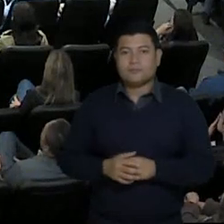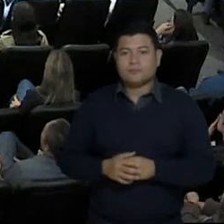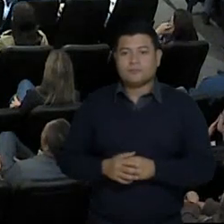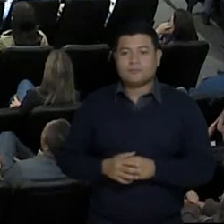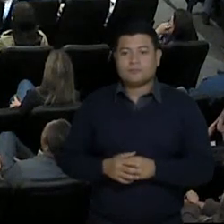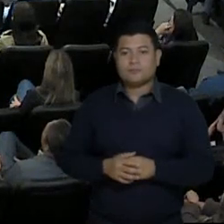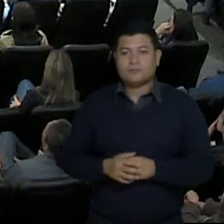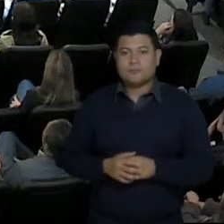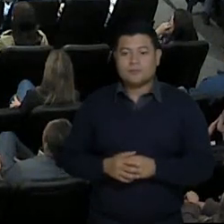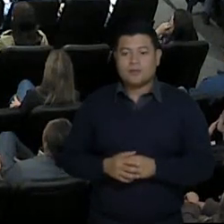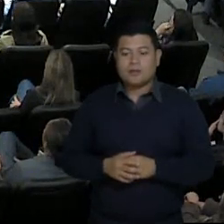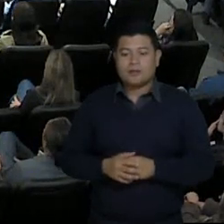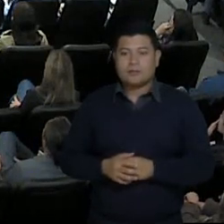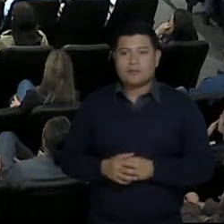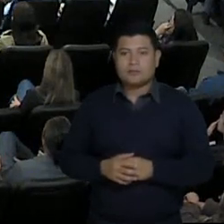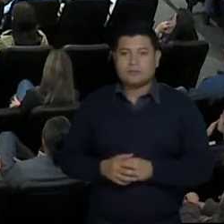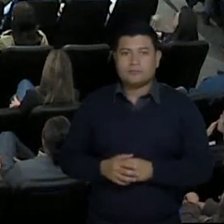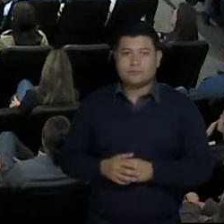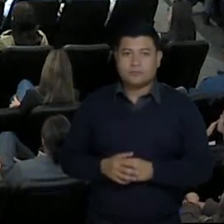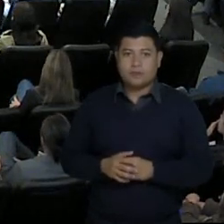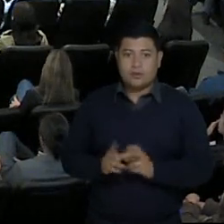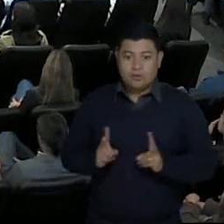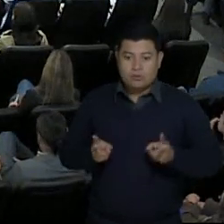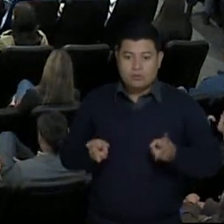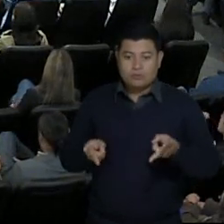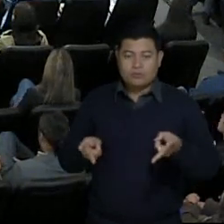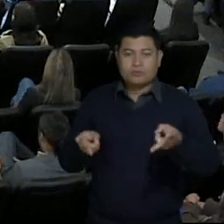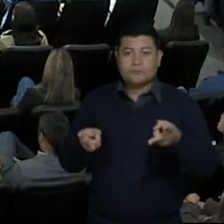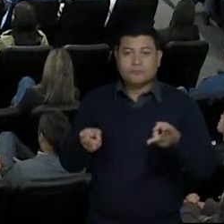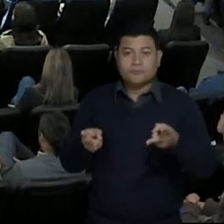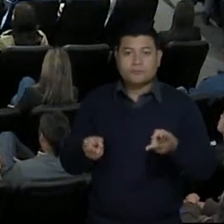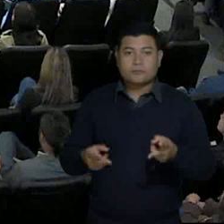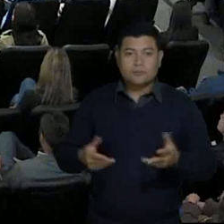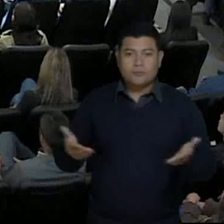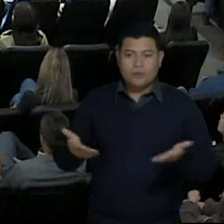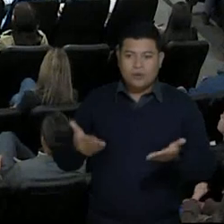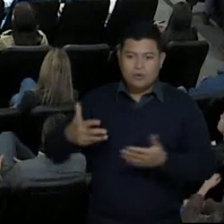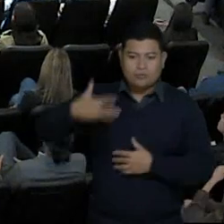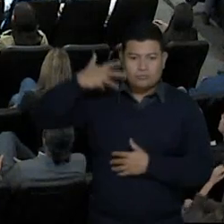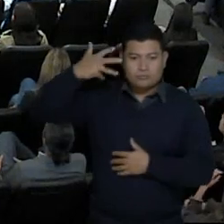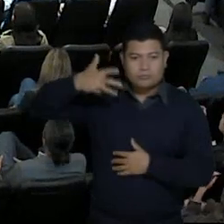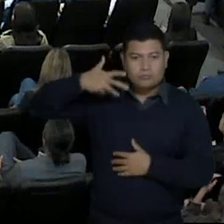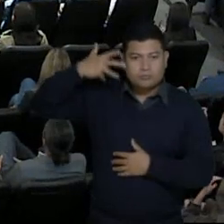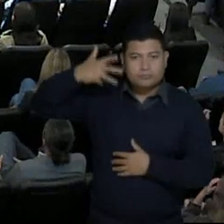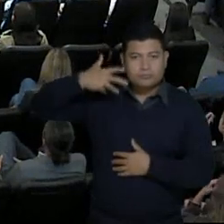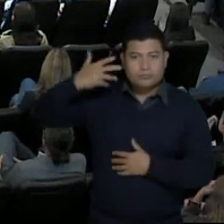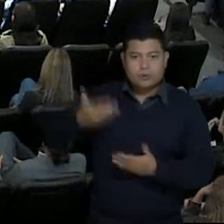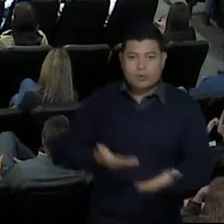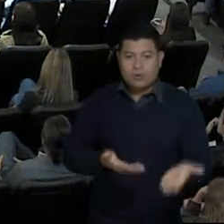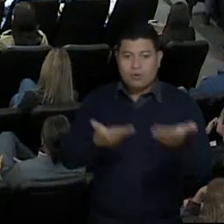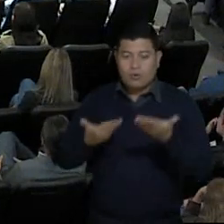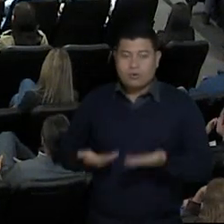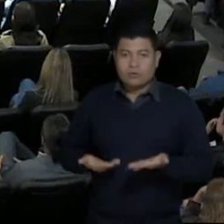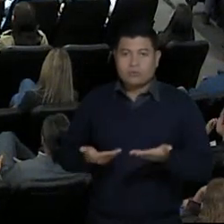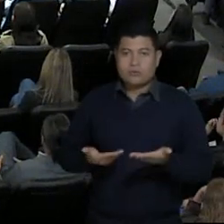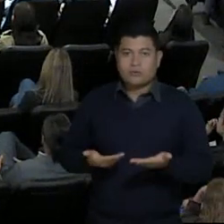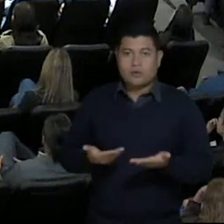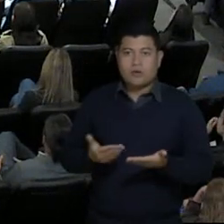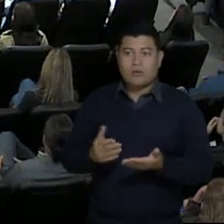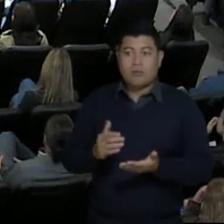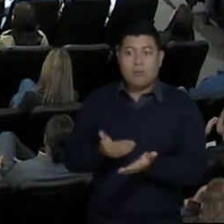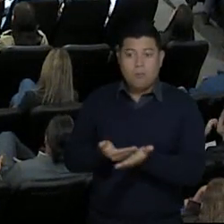Doutora dando sequência ao nosso nosso dia de palestras convidamos para próximo workshop